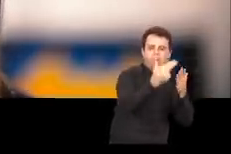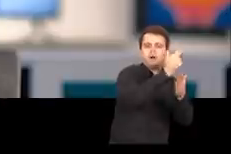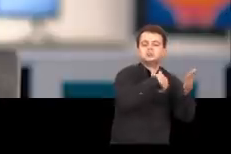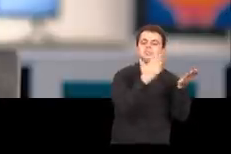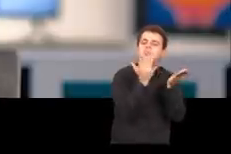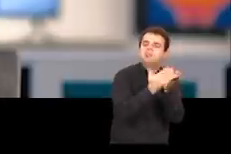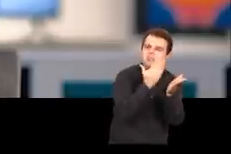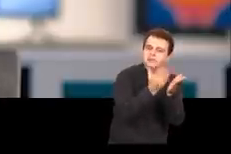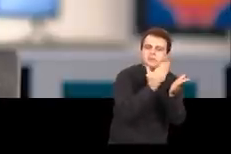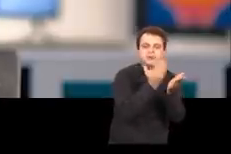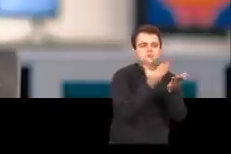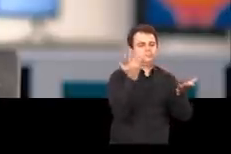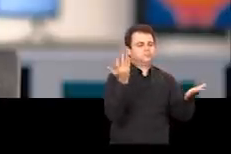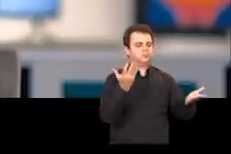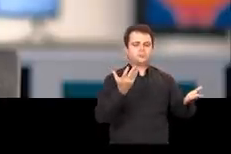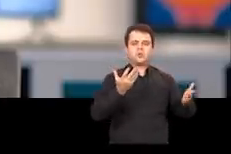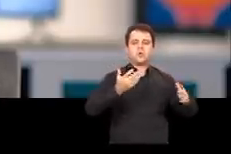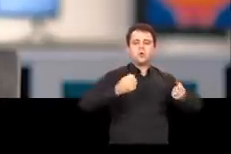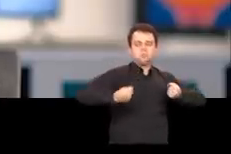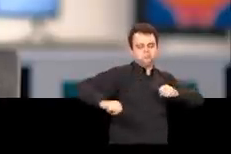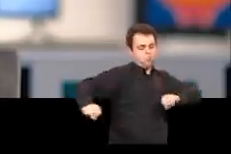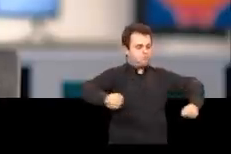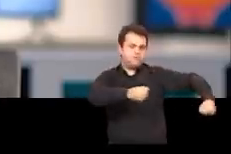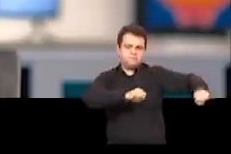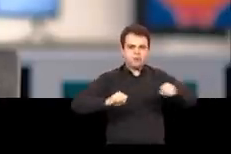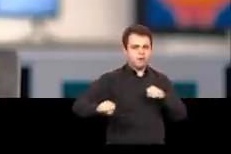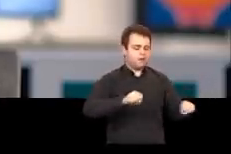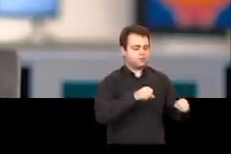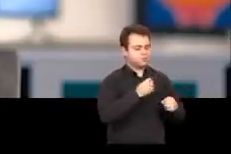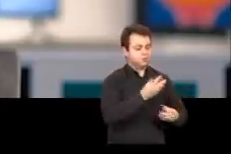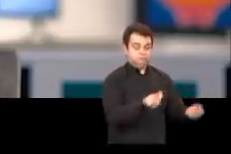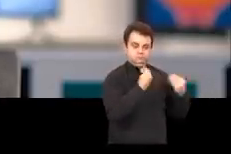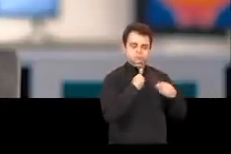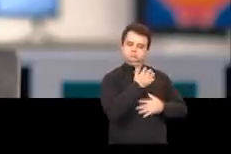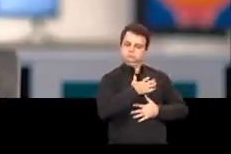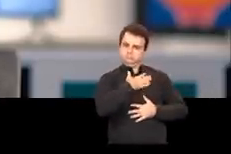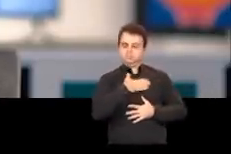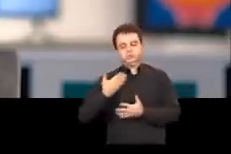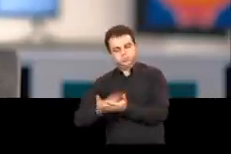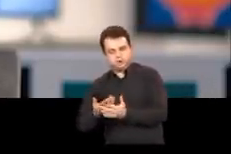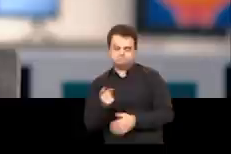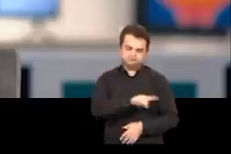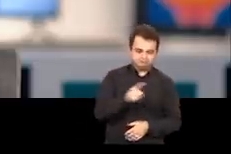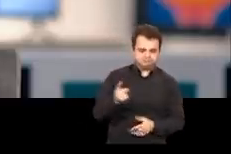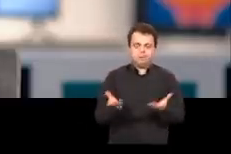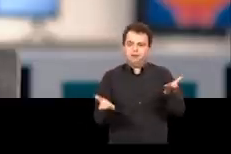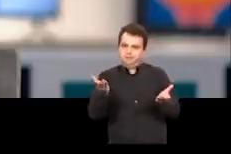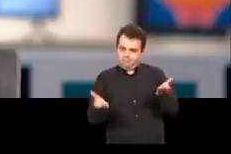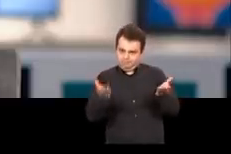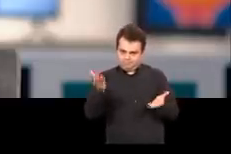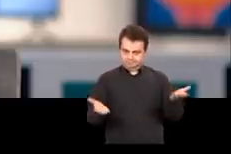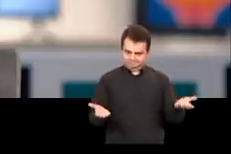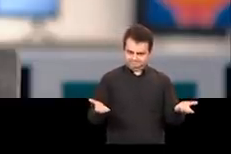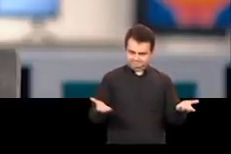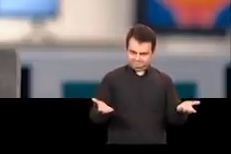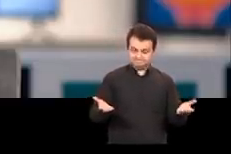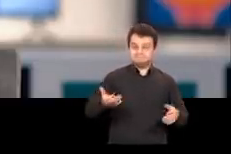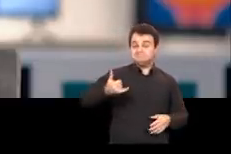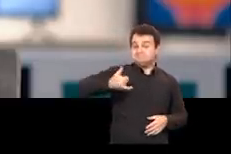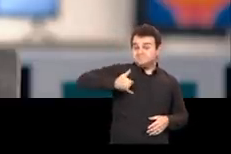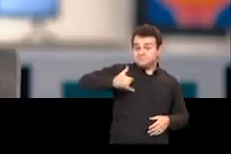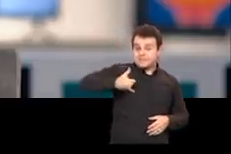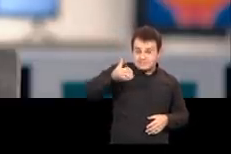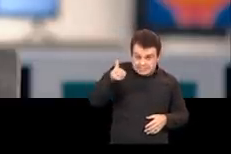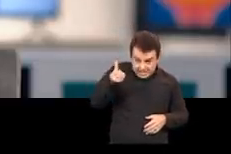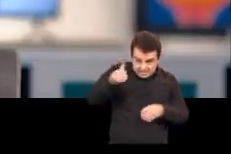literatura. Bem, tudo isso parece muito fácil para as crianças maiores de 6 anos. E quanto às